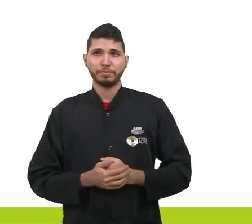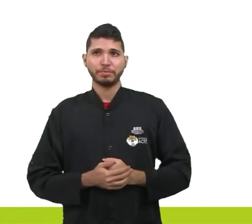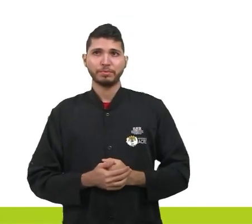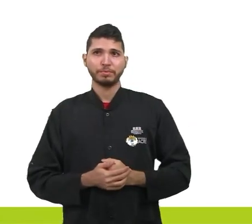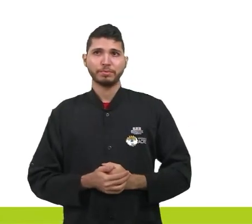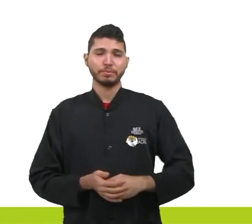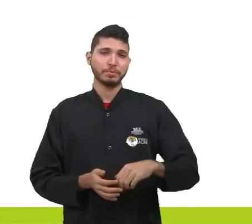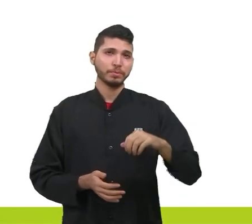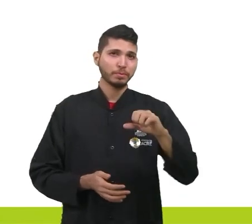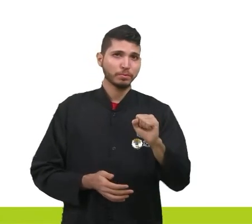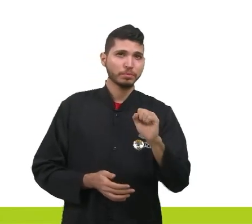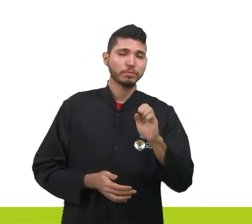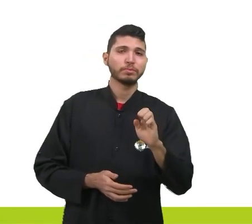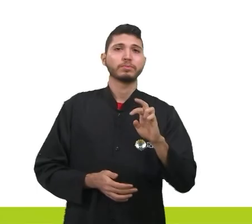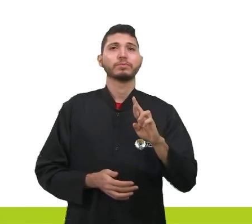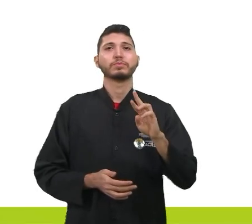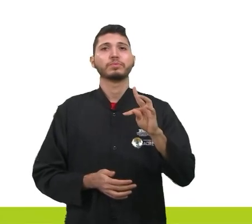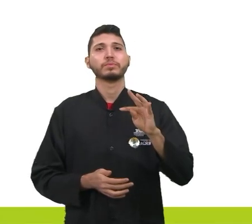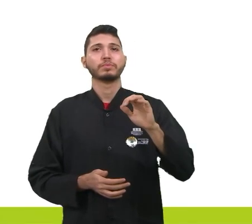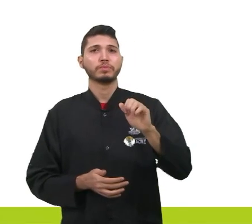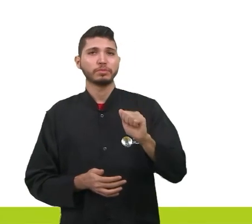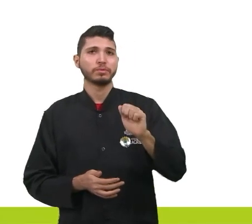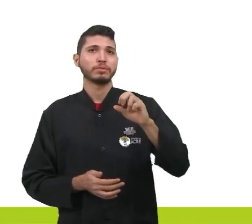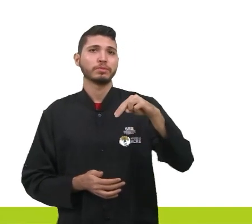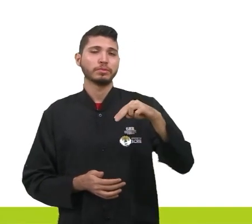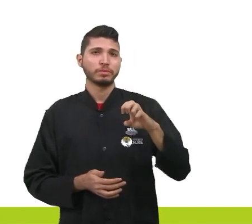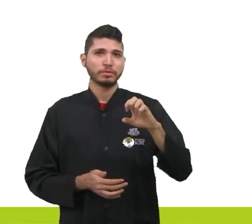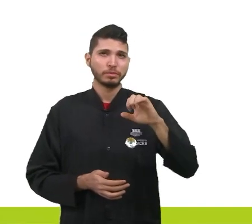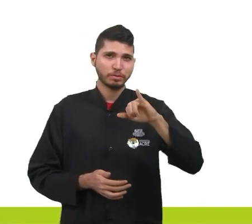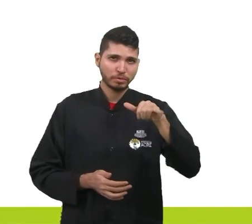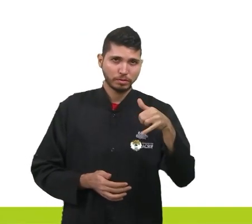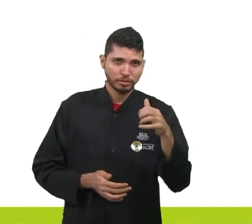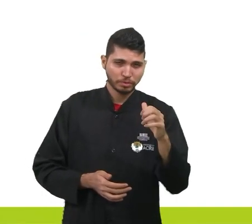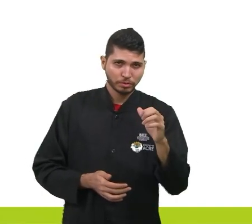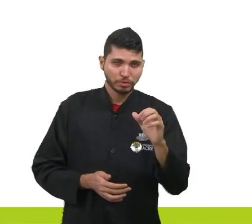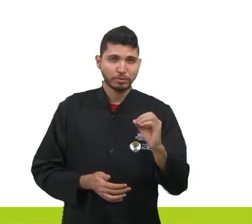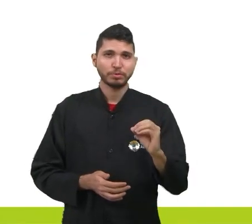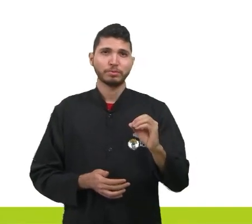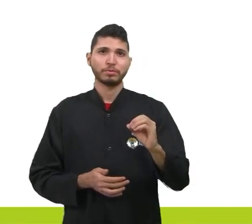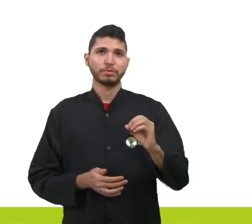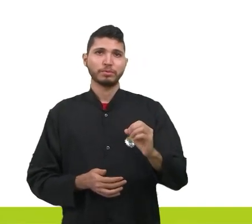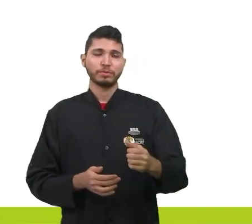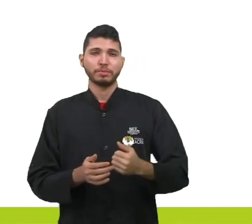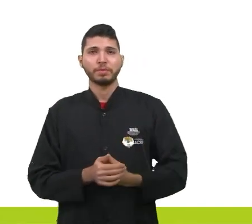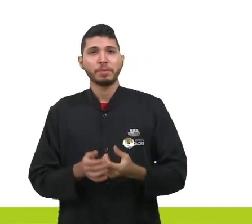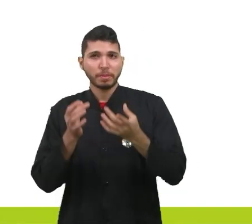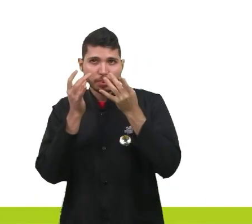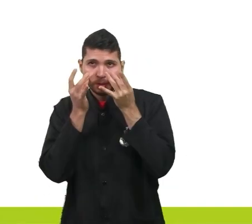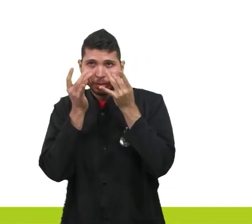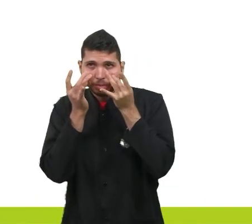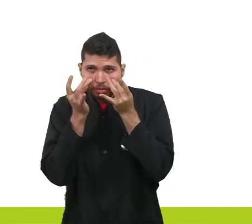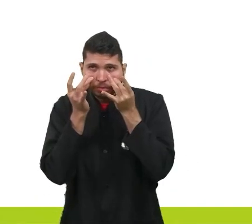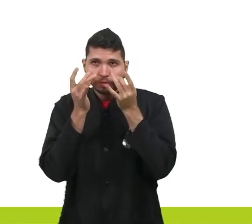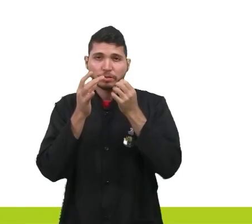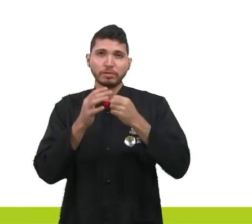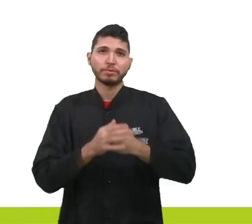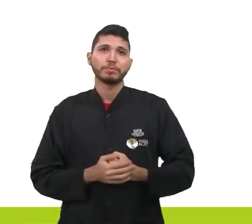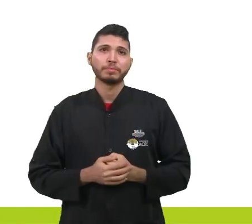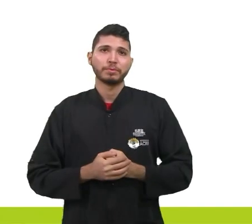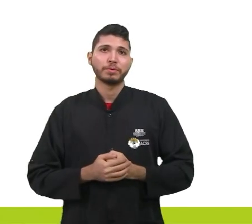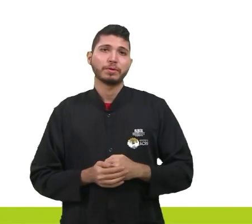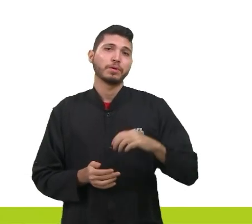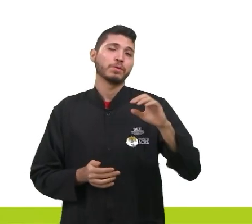fenômenos ao longo dos tempos, presenciados na natureza, em especial para a previsão do